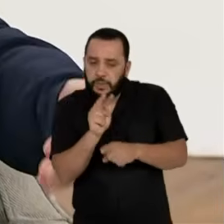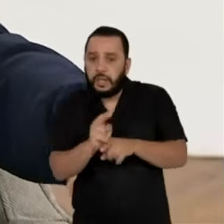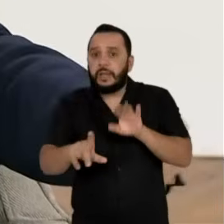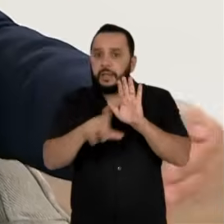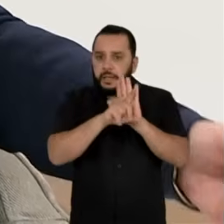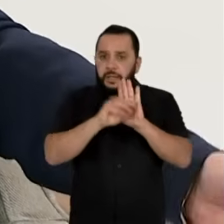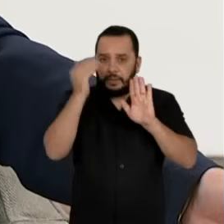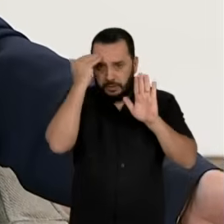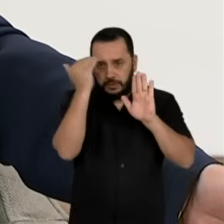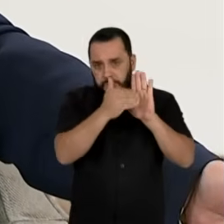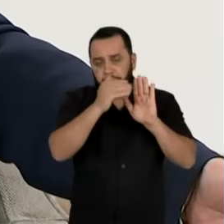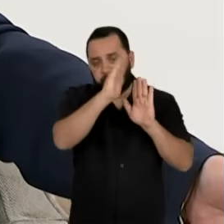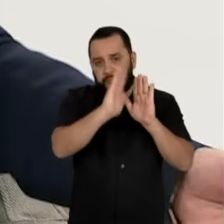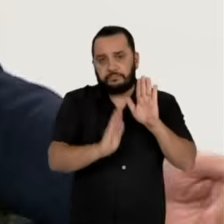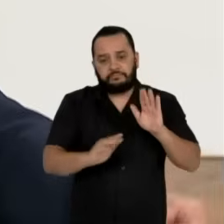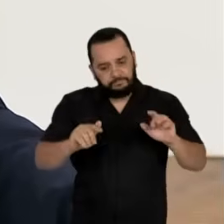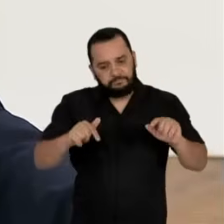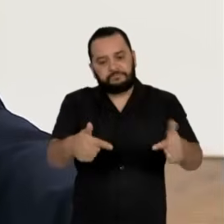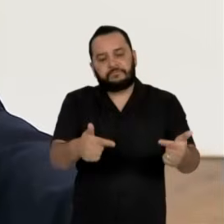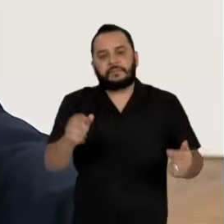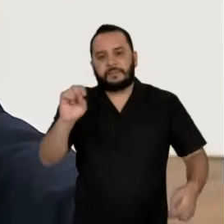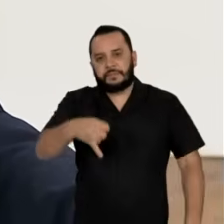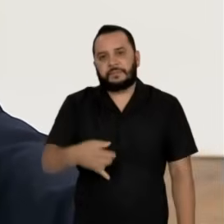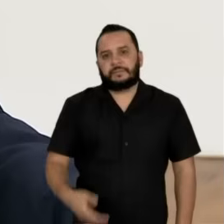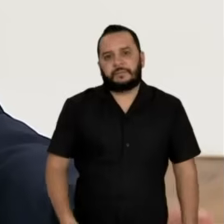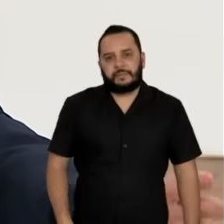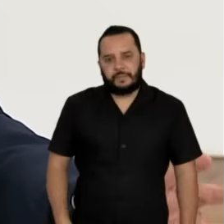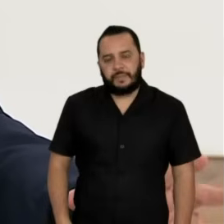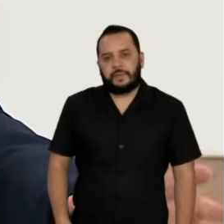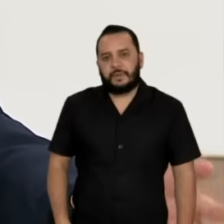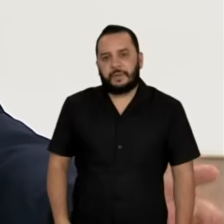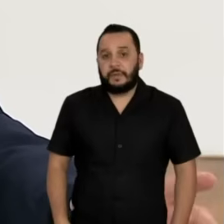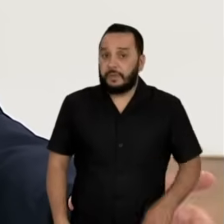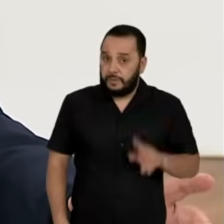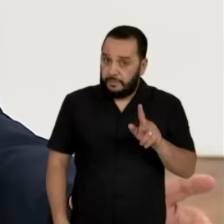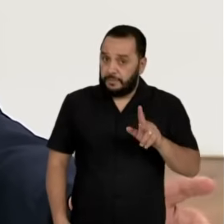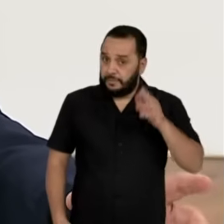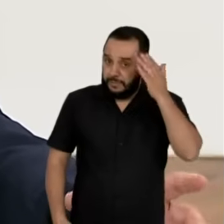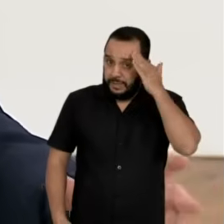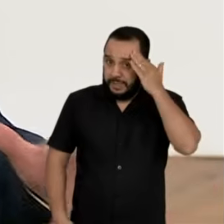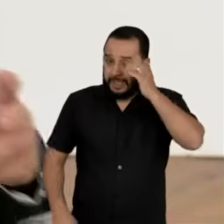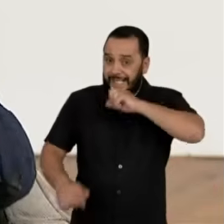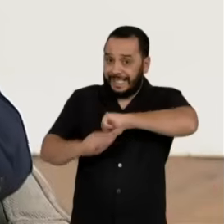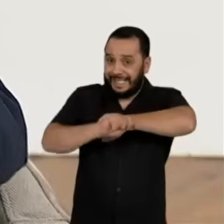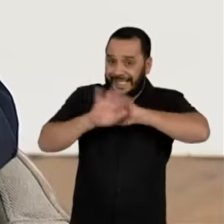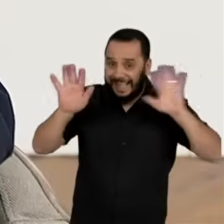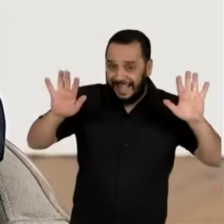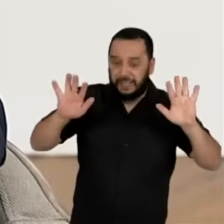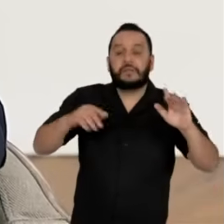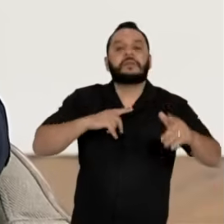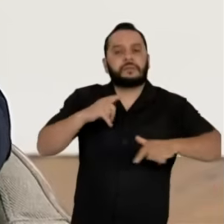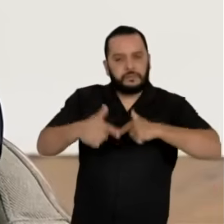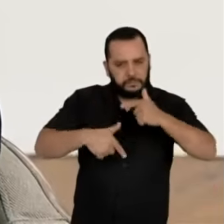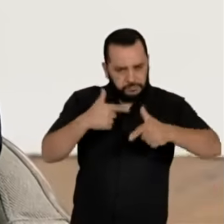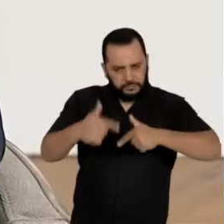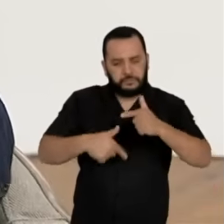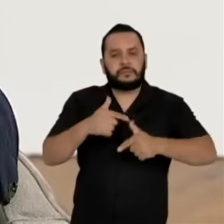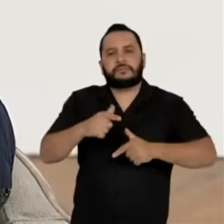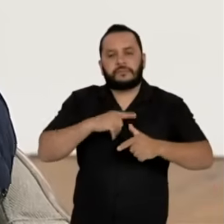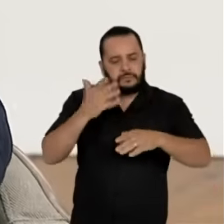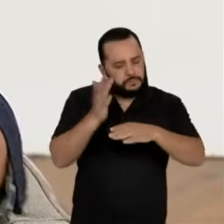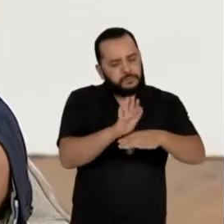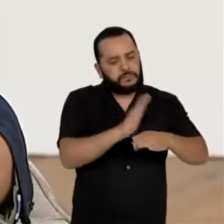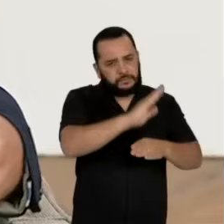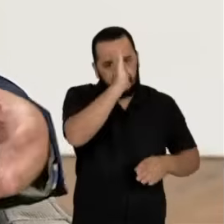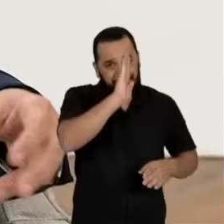leis nacionais sejam cumpridas, né? E eu acho isso que tem que deixar bem claro, né? Elas estão trabalhando pela legalidade, ajudando o Brasil